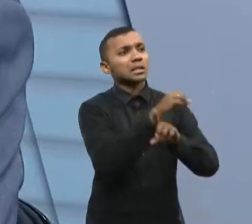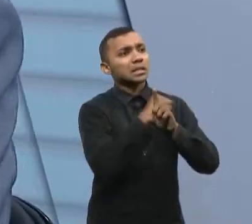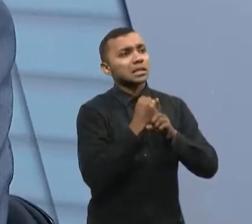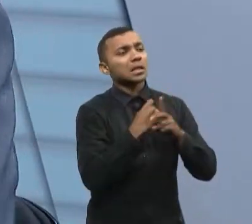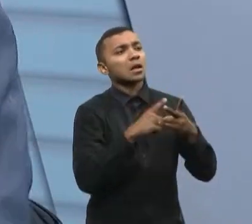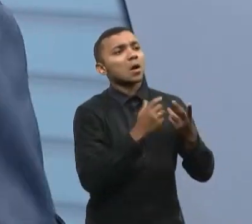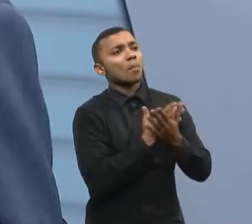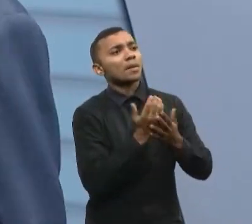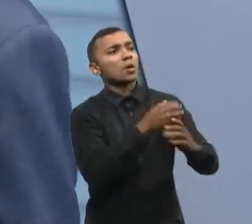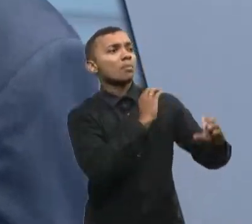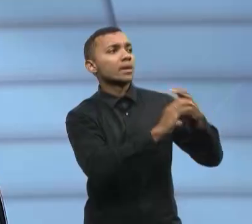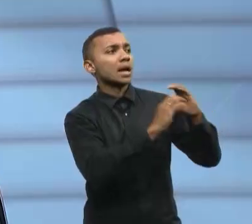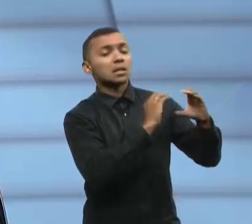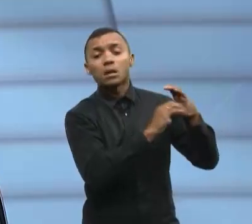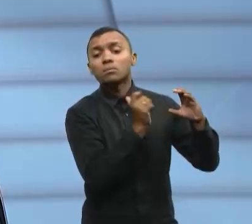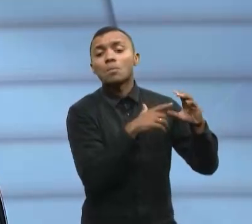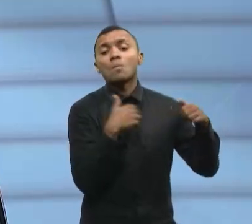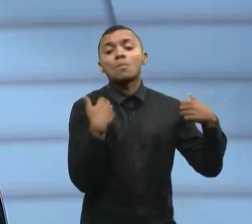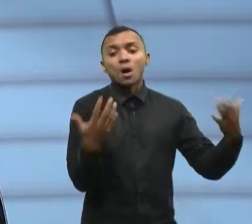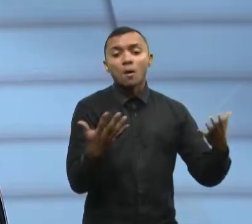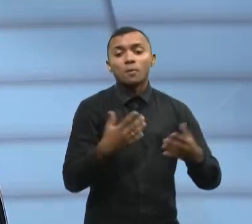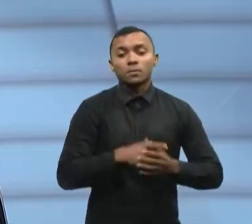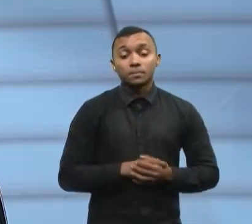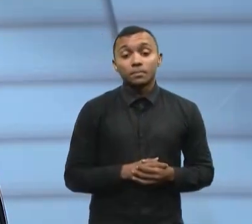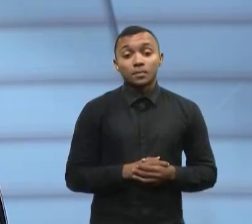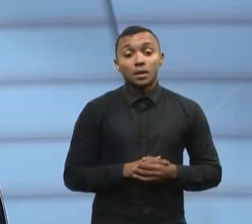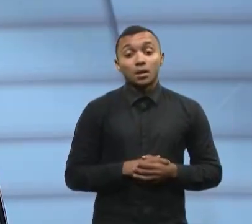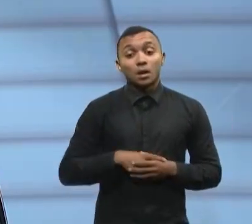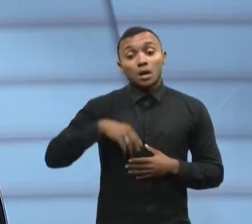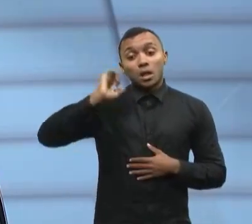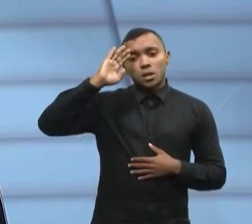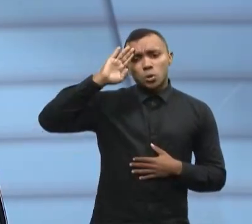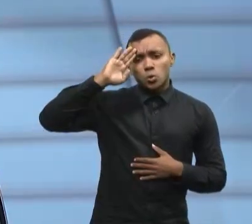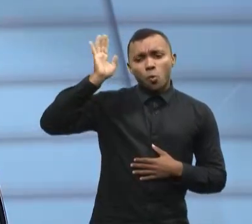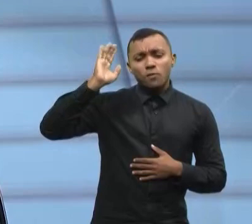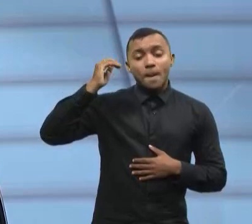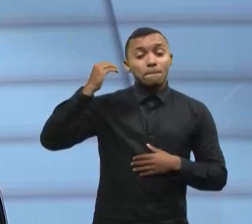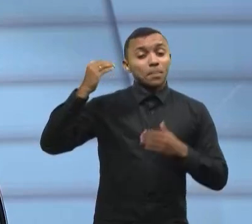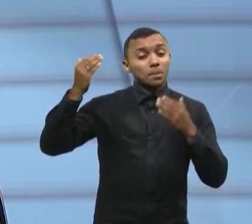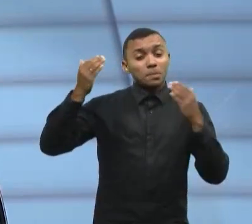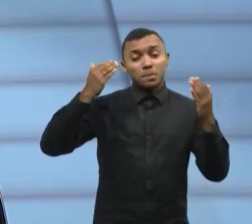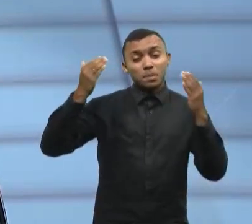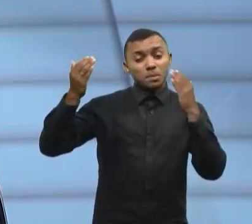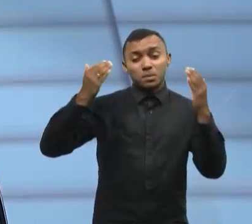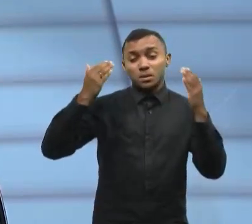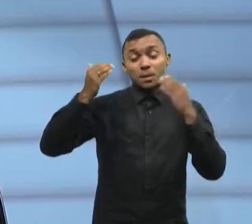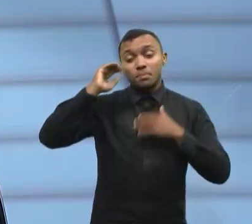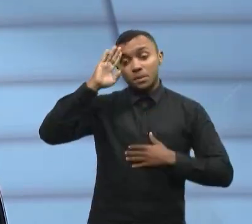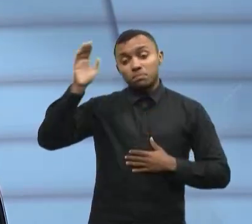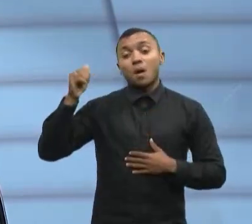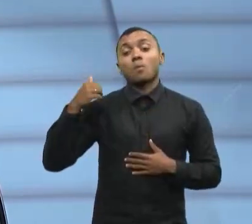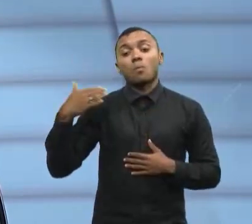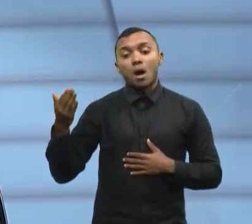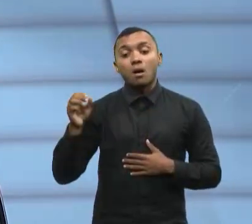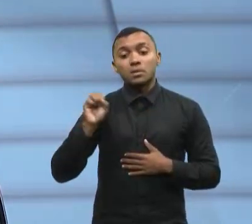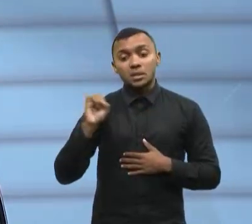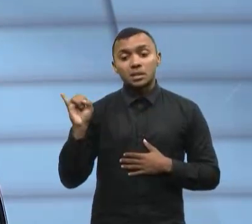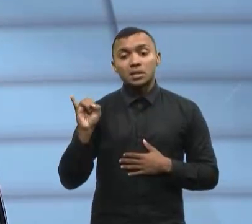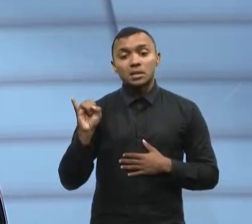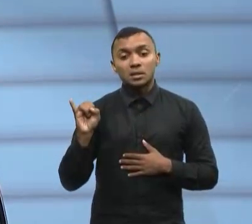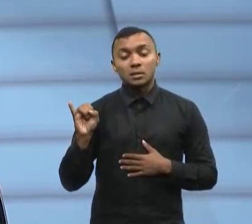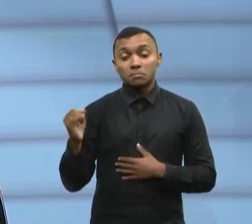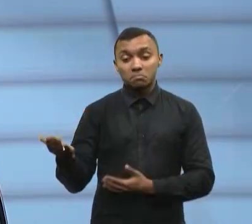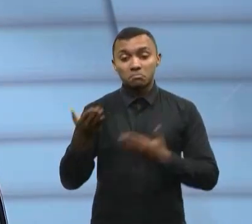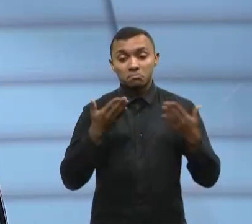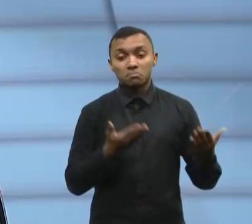falar? A principal dúvida, em grande maioria materna, familiar, se ele vai ter autonomia